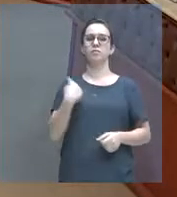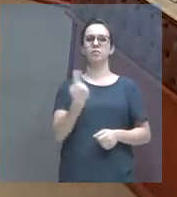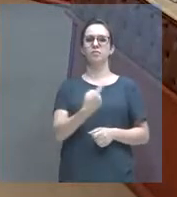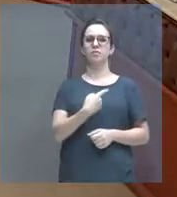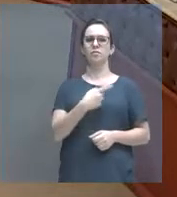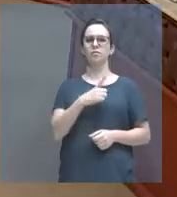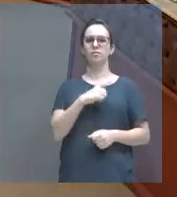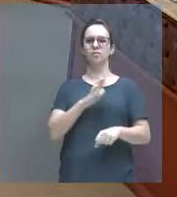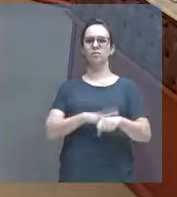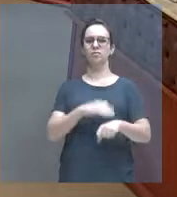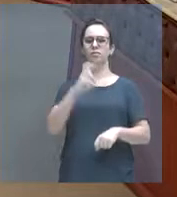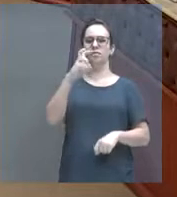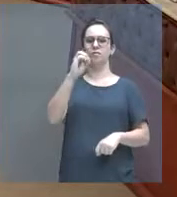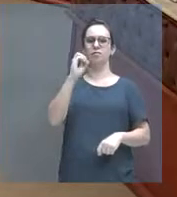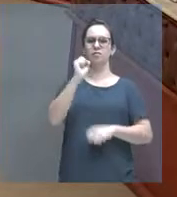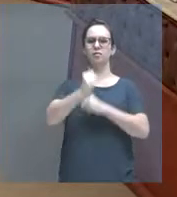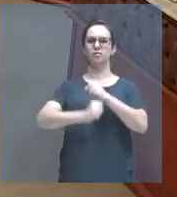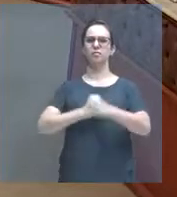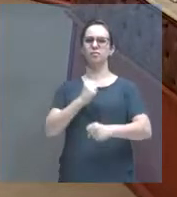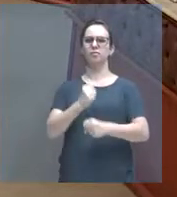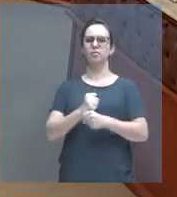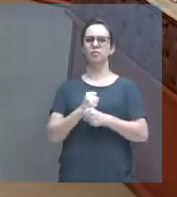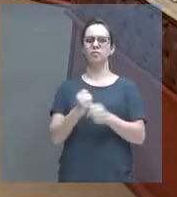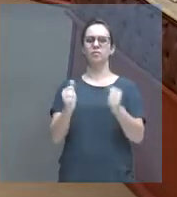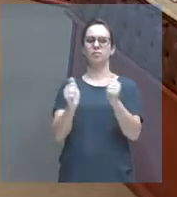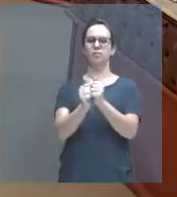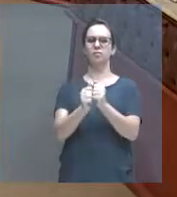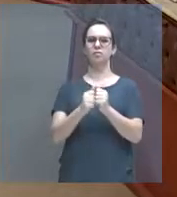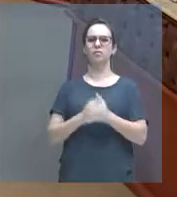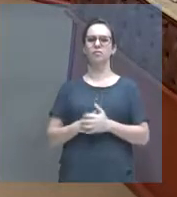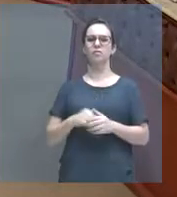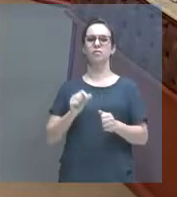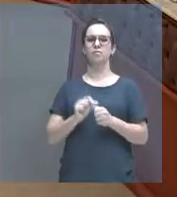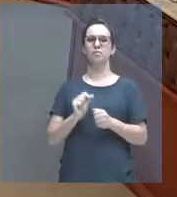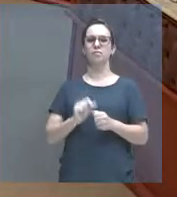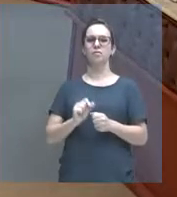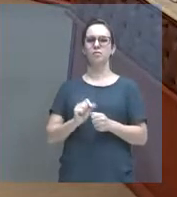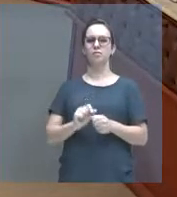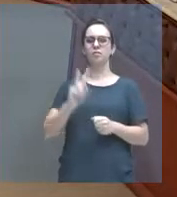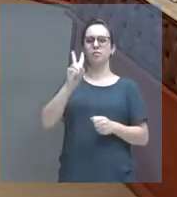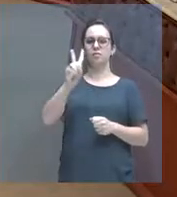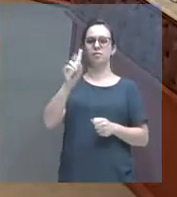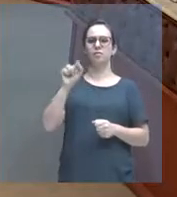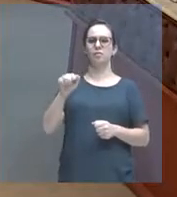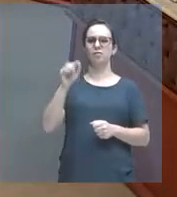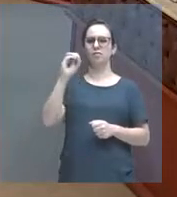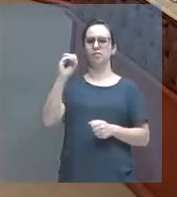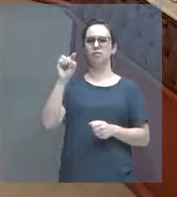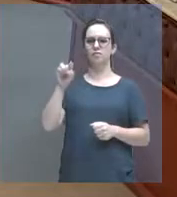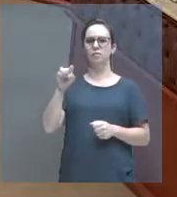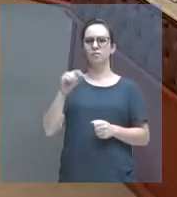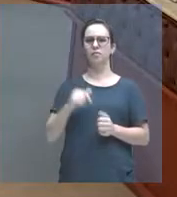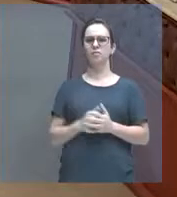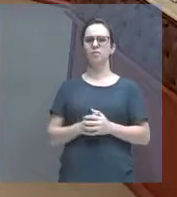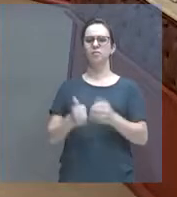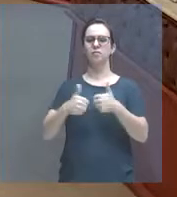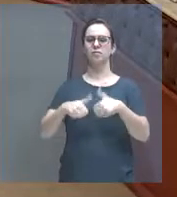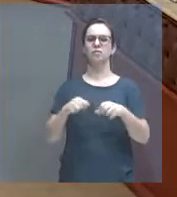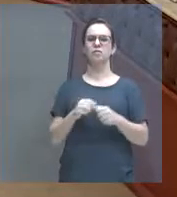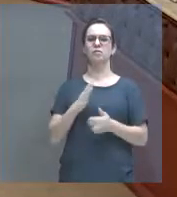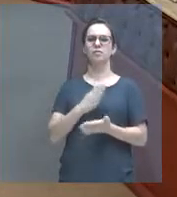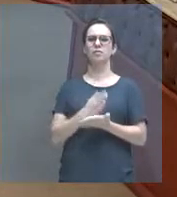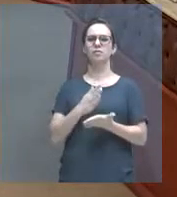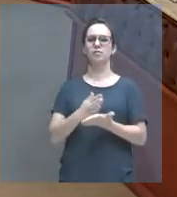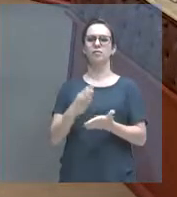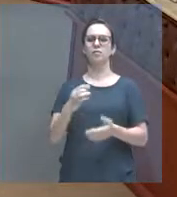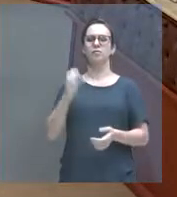50 anos juntos e o senhor fazendo com que aquela Vila Operária seja cada dia mais abençoada e mais diferente. Né? Meu muito